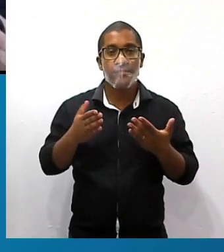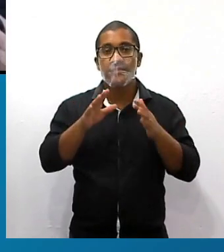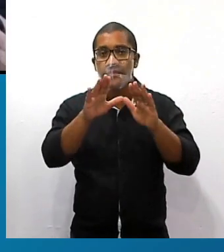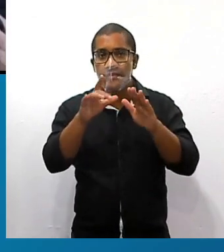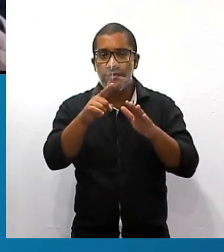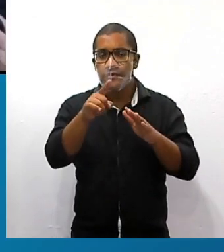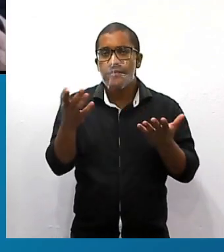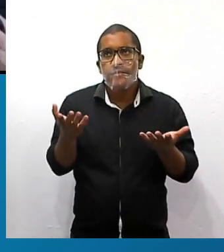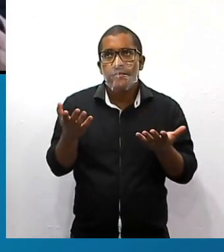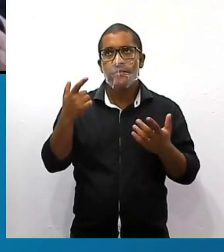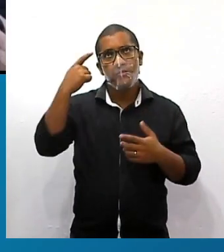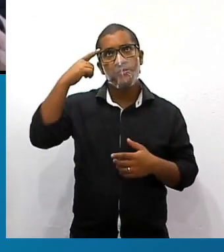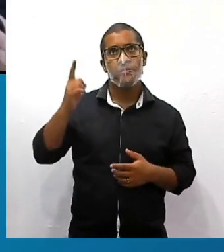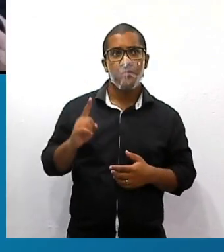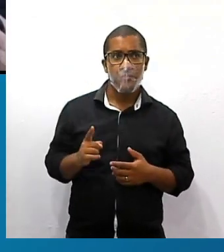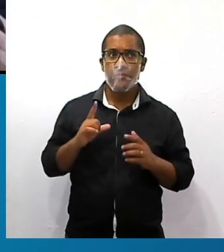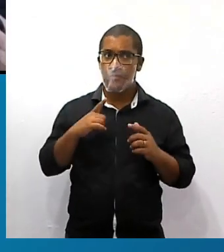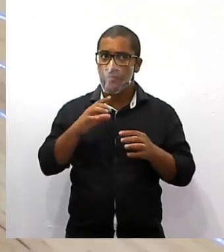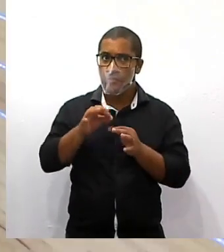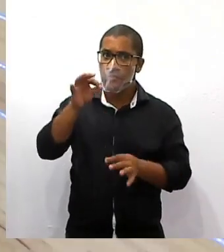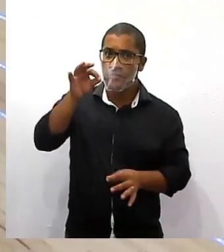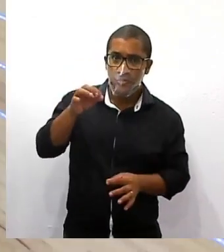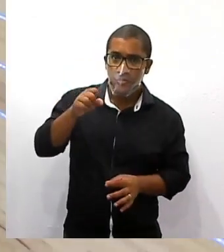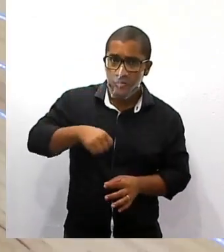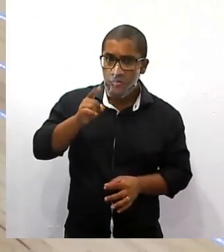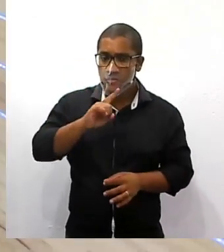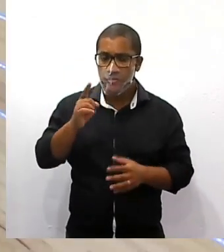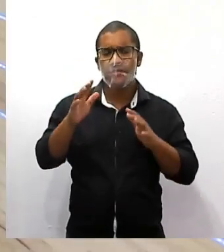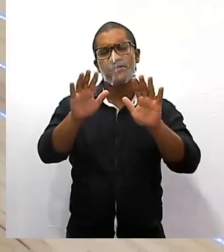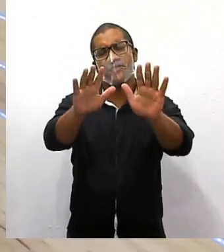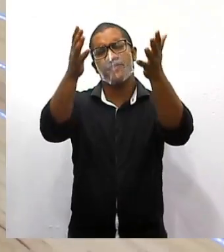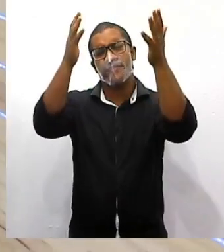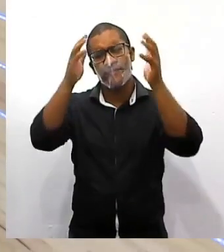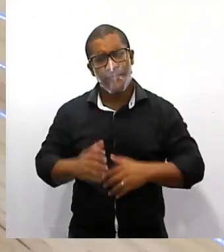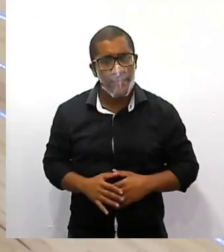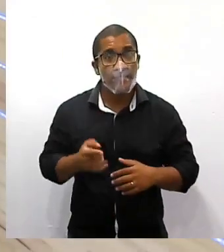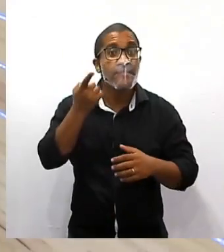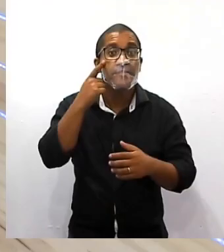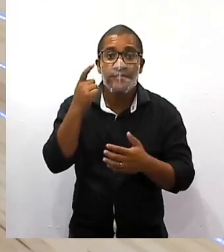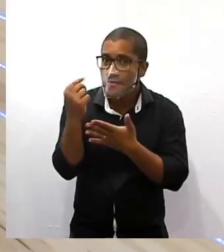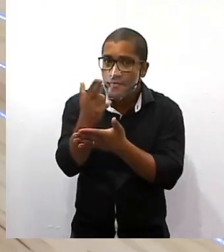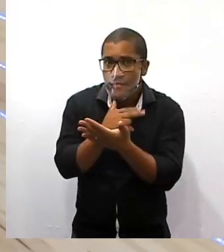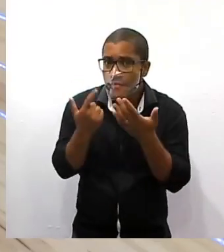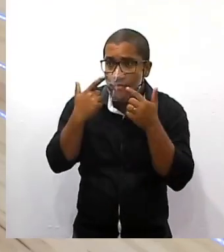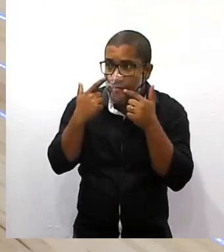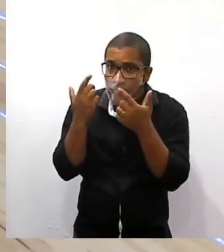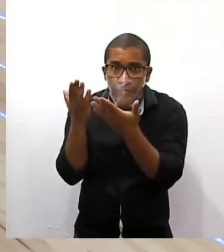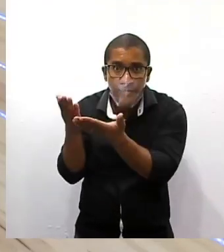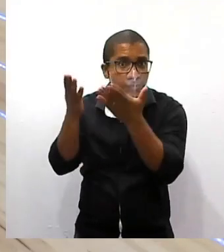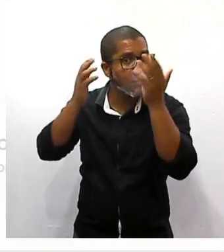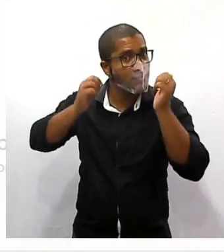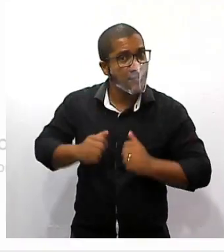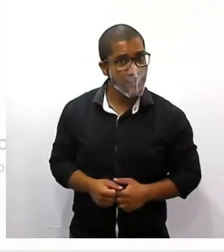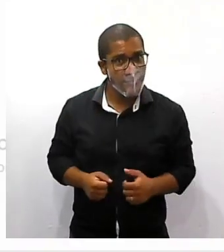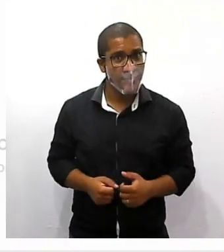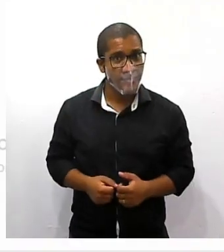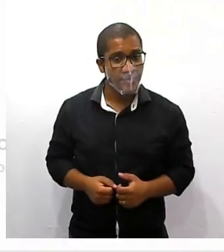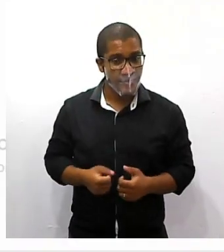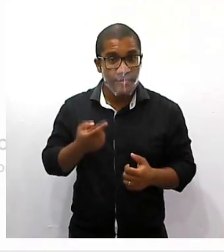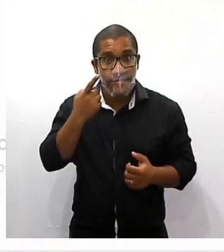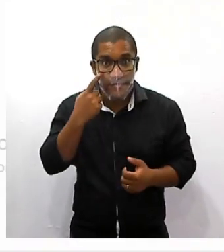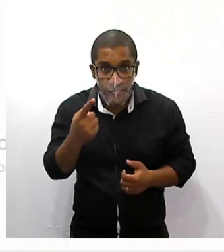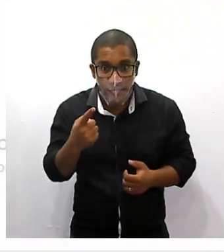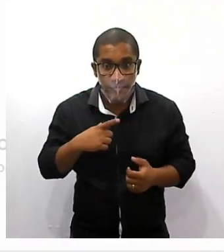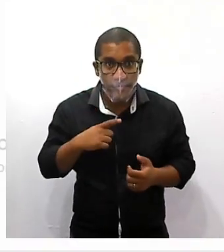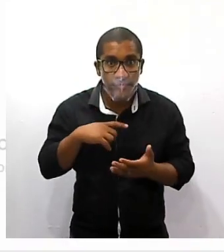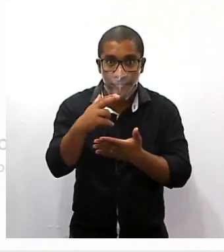vocês, como é que eu vou saber se ele está a uma altura da superfície? Ô, mequetrefe! Olha a figura, olha a imagem do problema. Então,